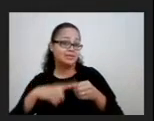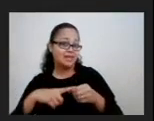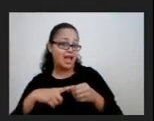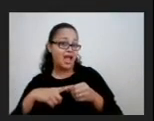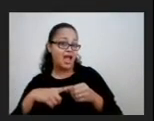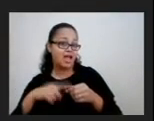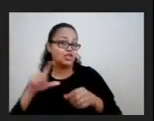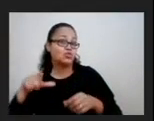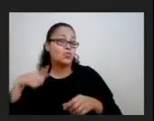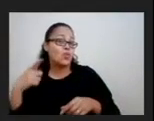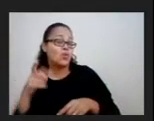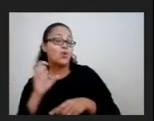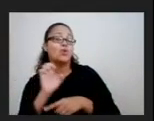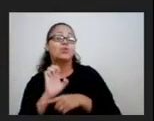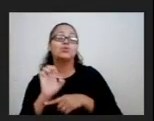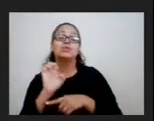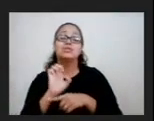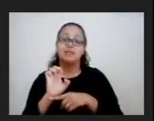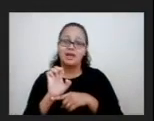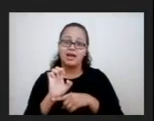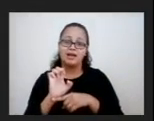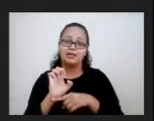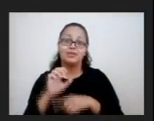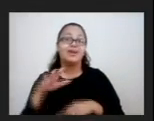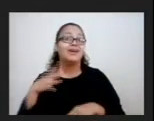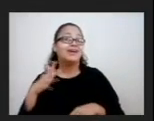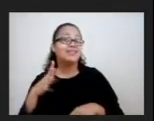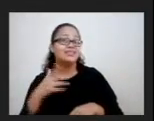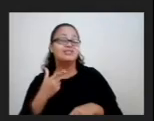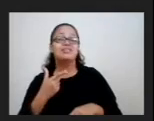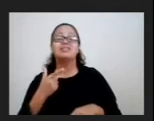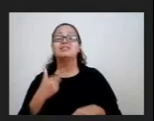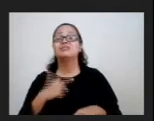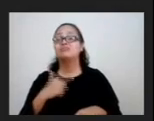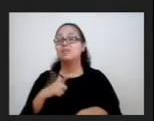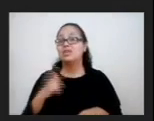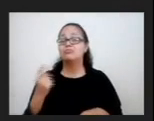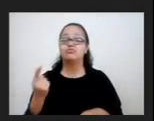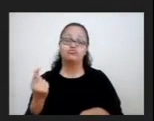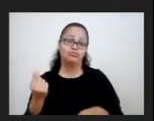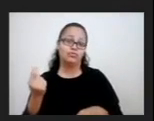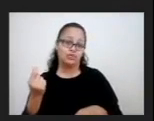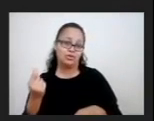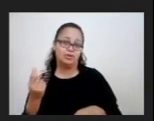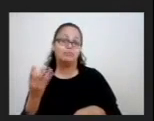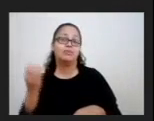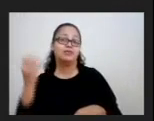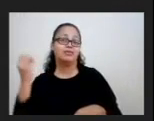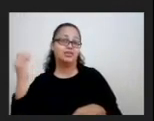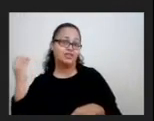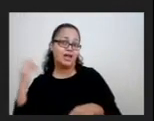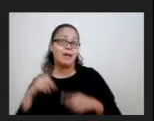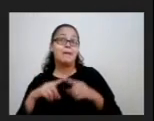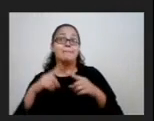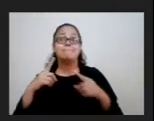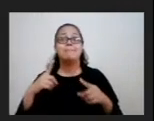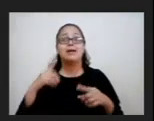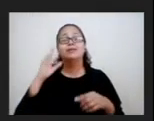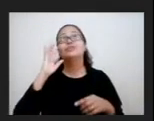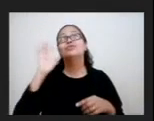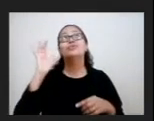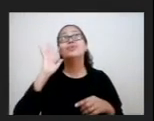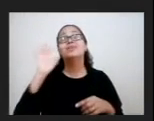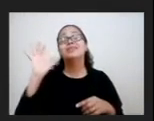Para onde você gostaria de ir? Porque às vezes a gente não tem dinheiro para ir para todo lugar que nós desejamos, né? Às vezes nós sonhamos em conhecer um